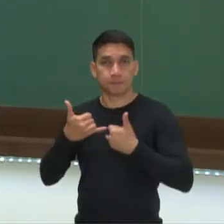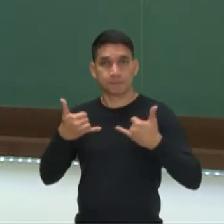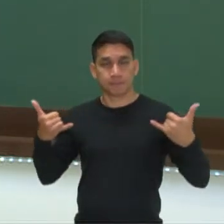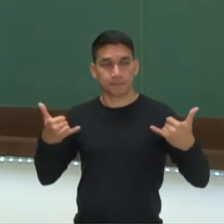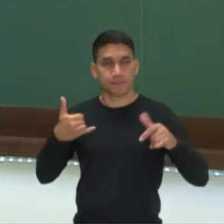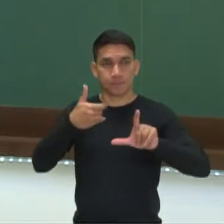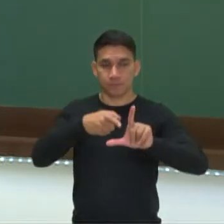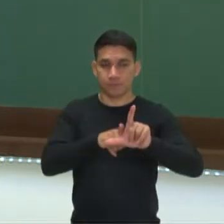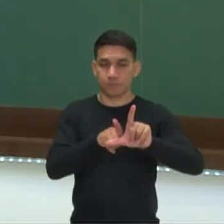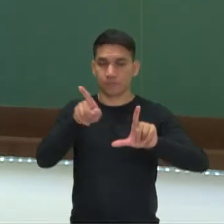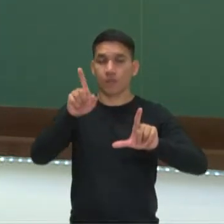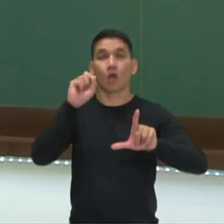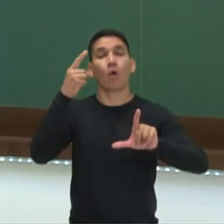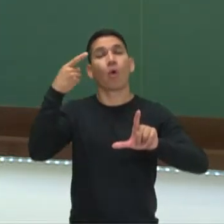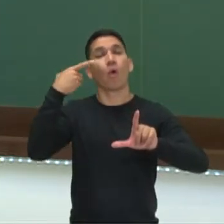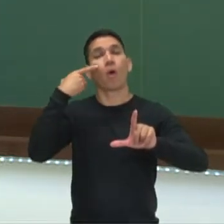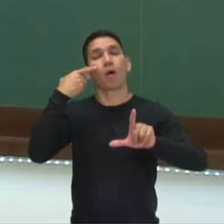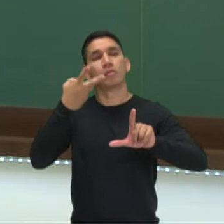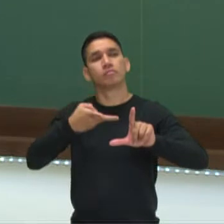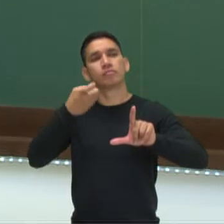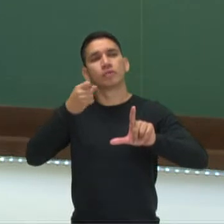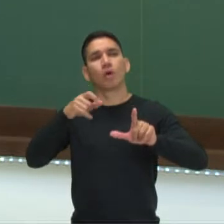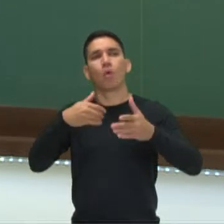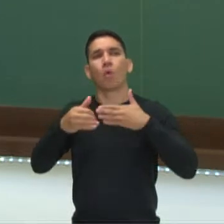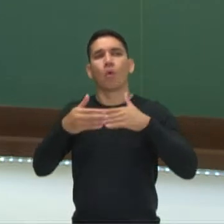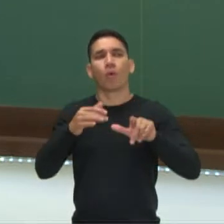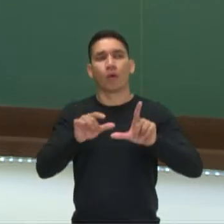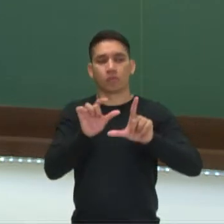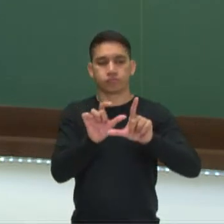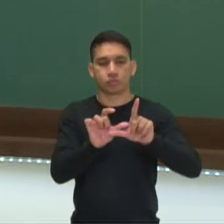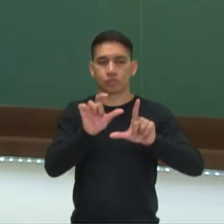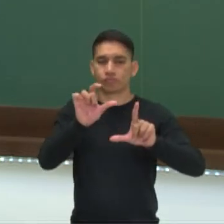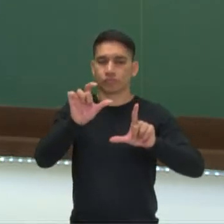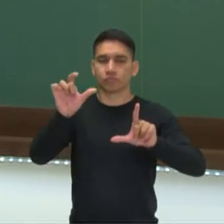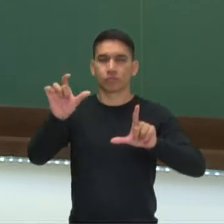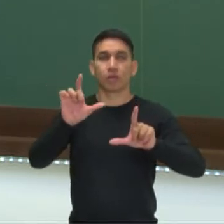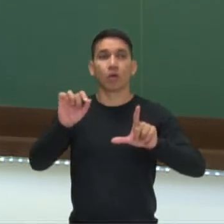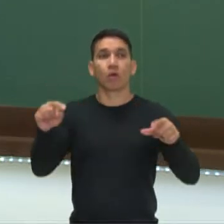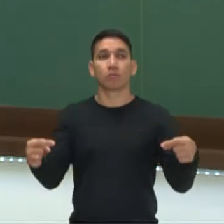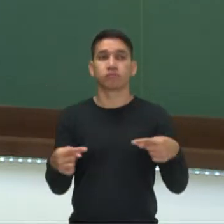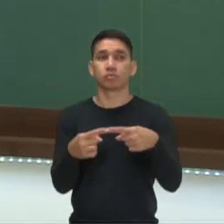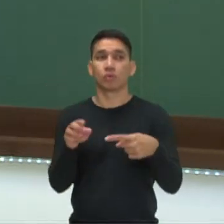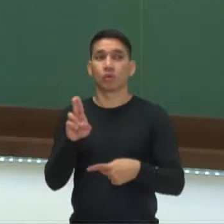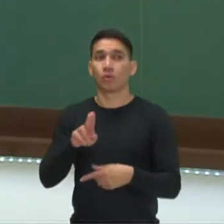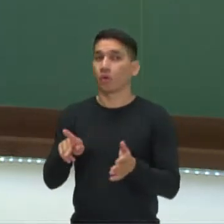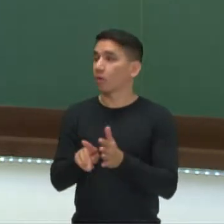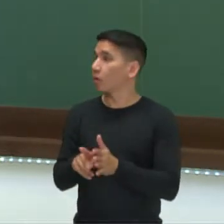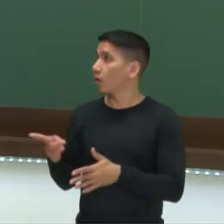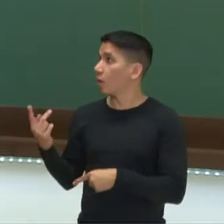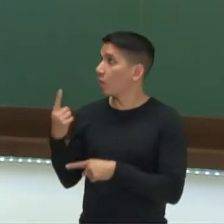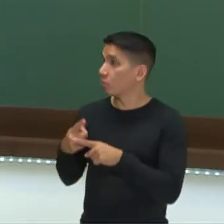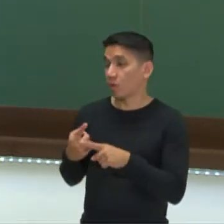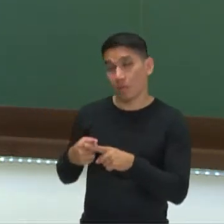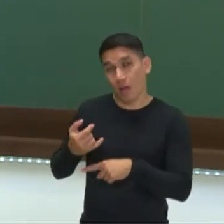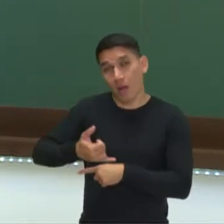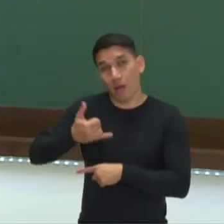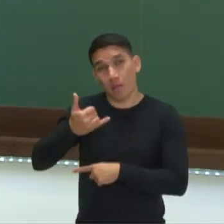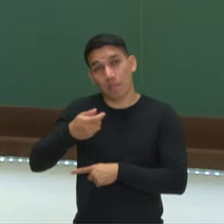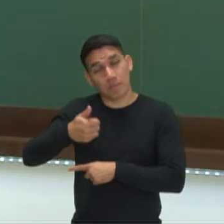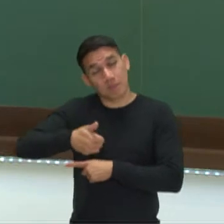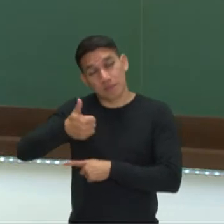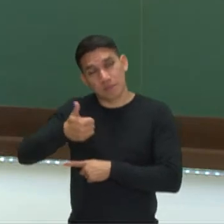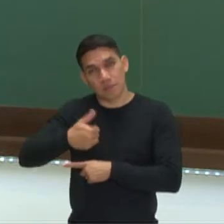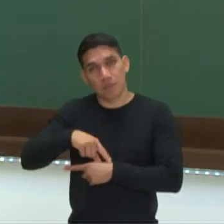veja só, qualquer par de coordenadas que você pegar aqui, ó, qualquer par de coordenadas, né? Até porque a primeira coordenada é 0,